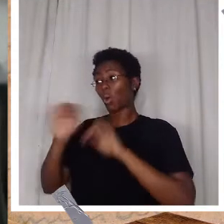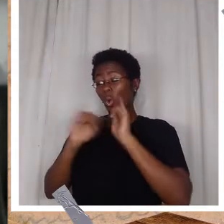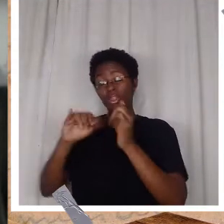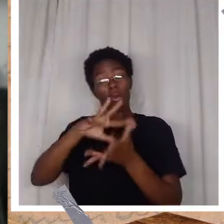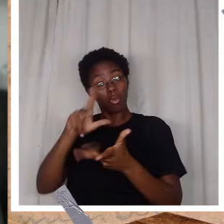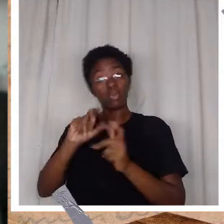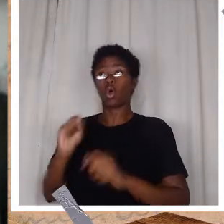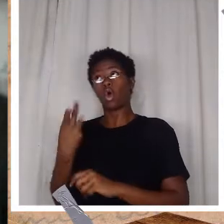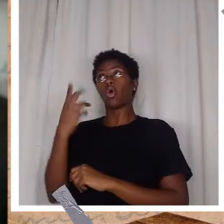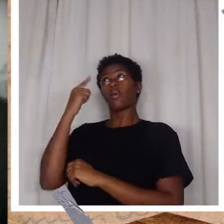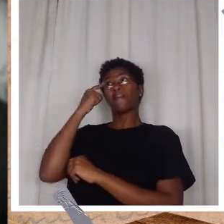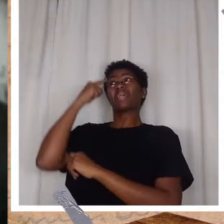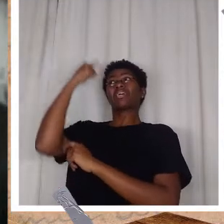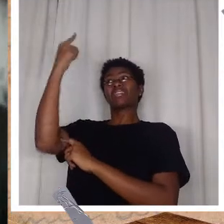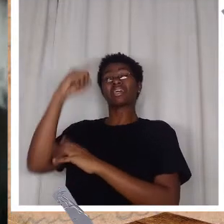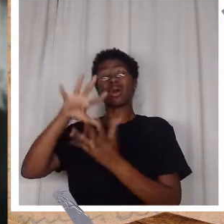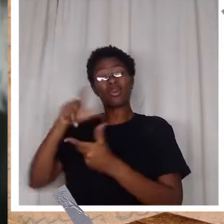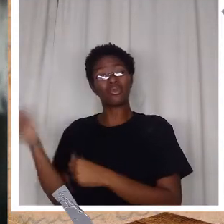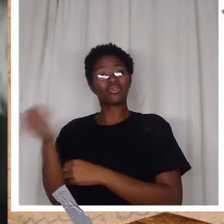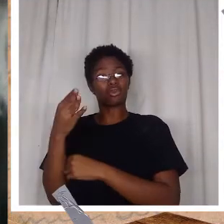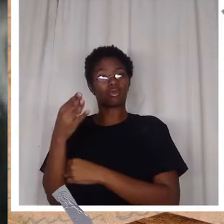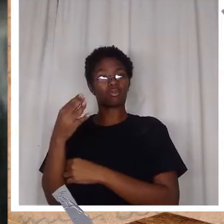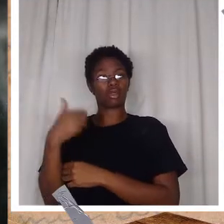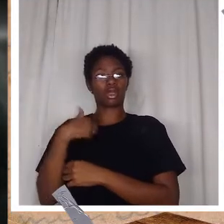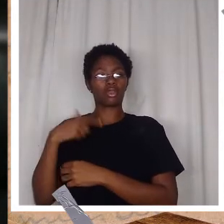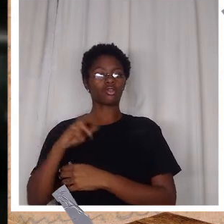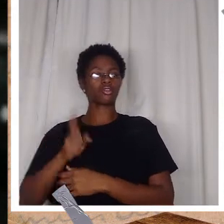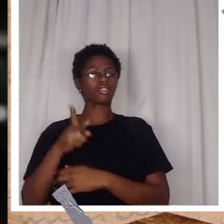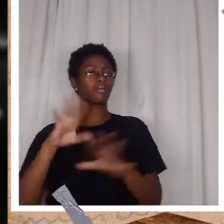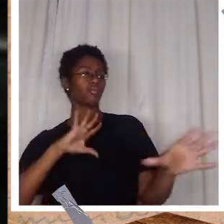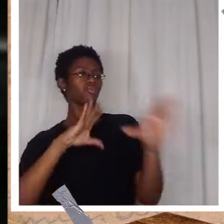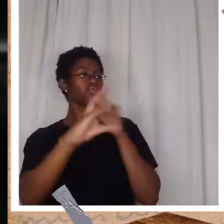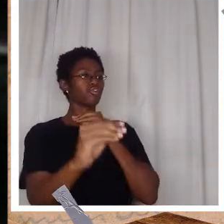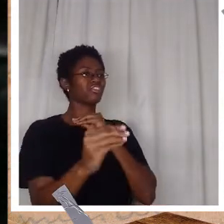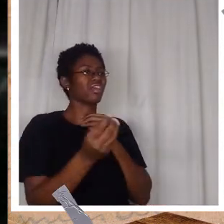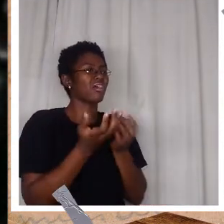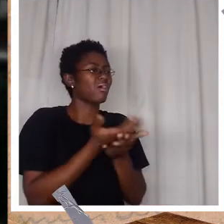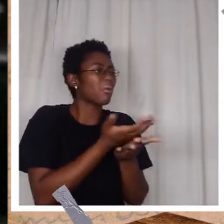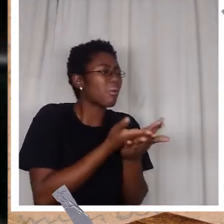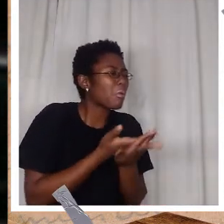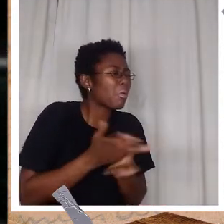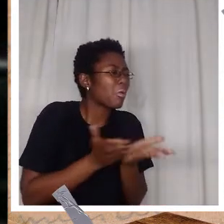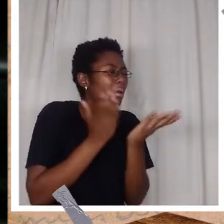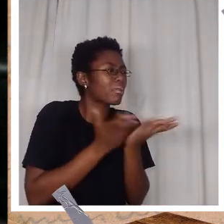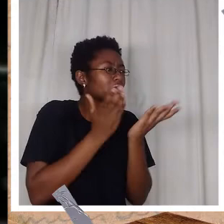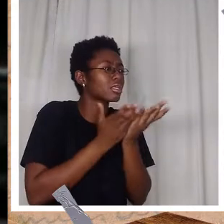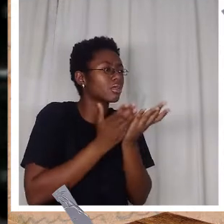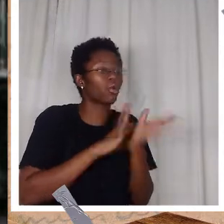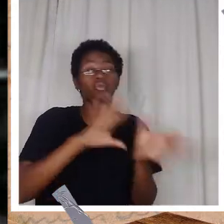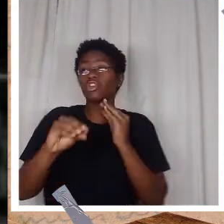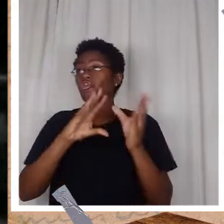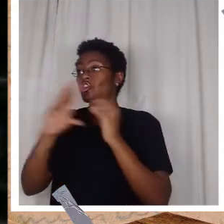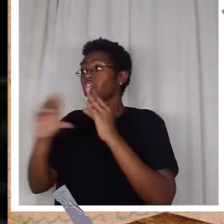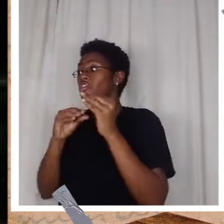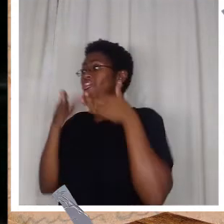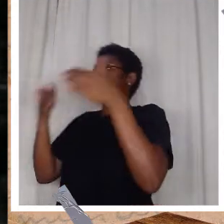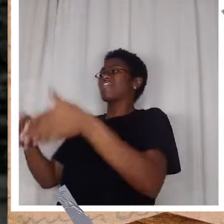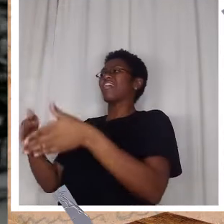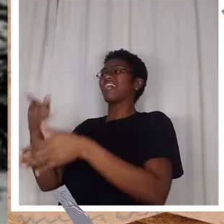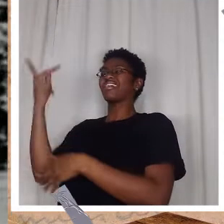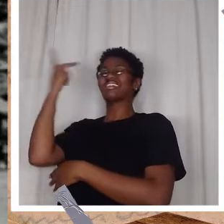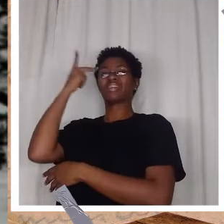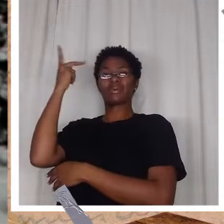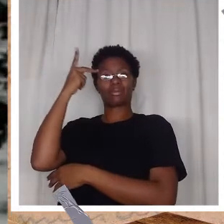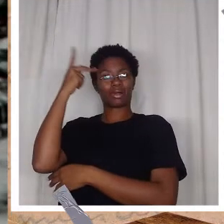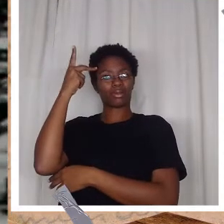A gente sempre corre da miséria e corri de uma cidade para outra até chegar a São Paulo. Houve um tempo